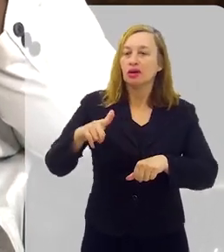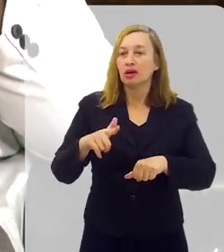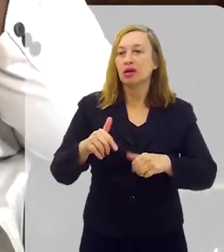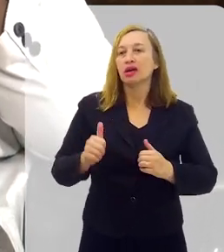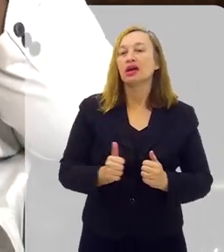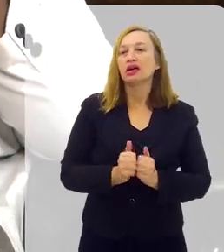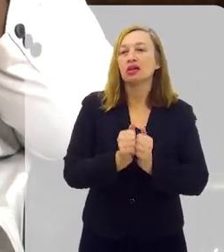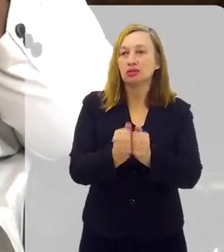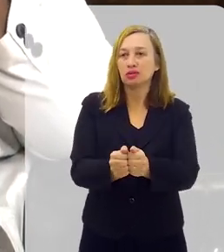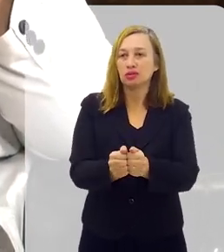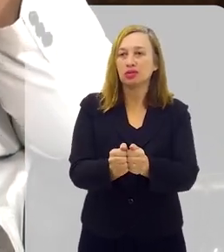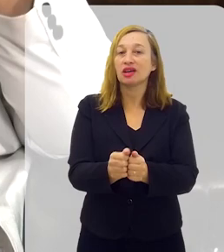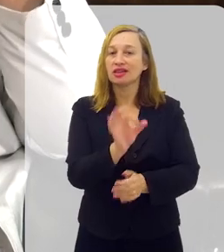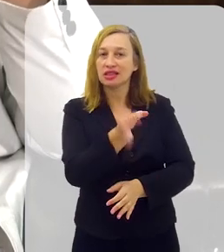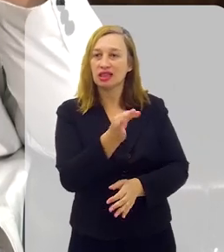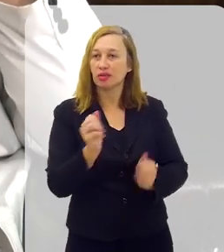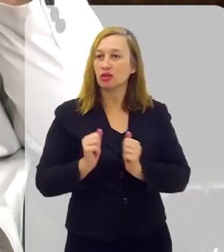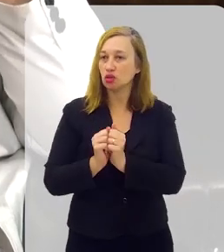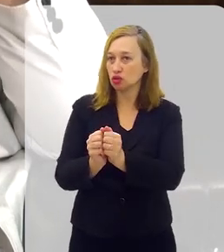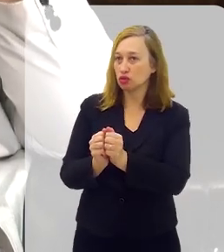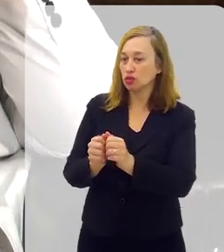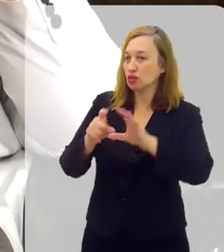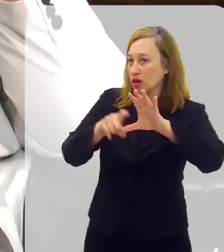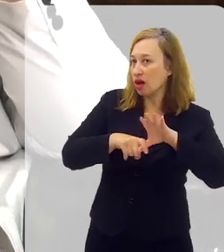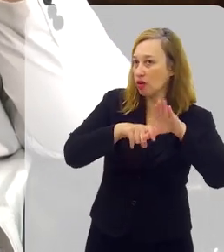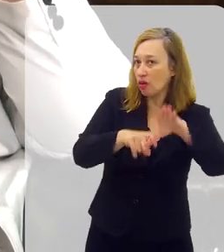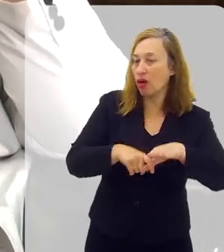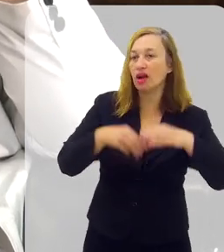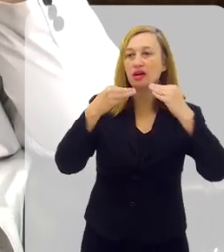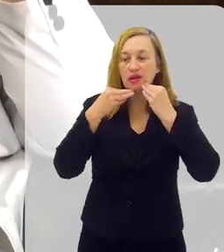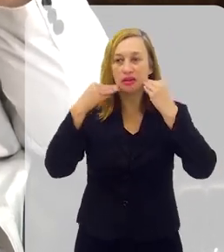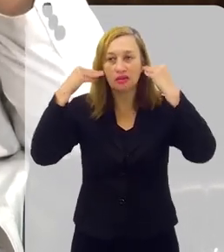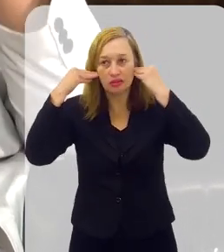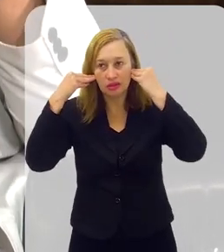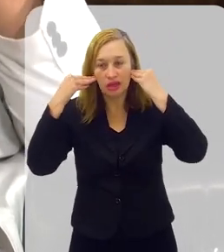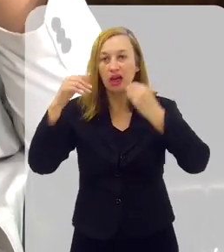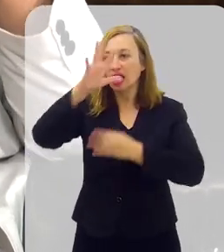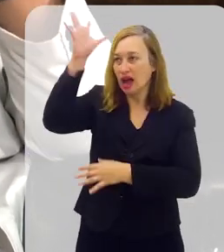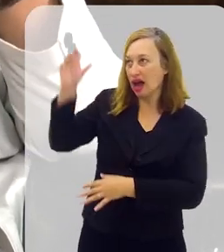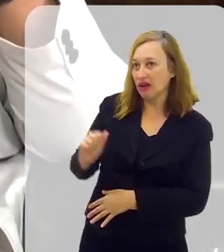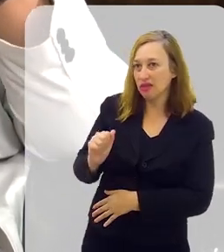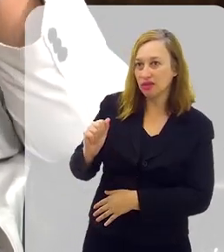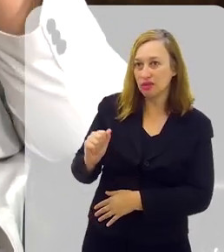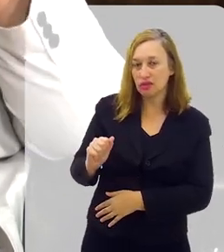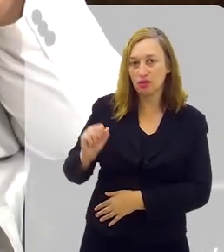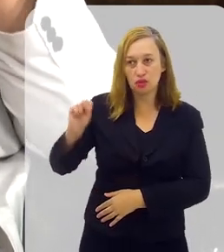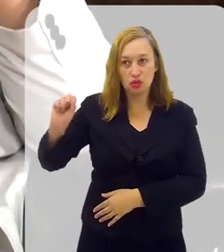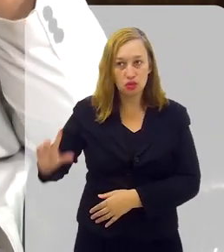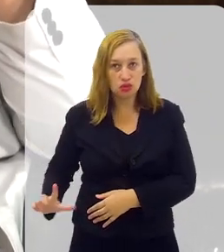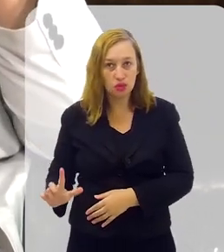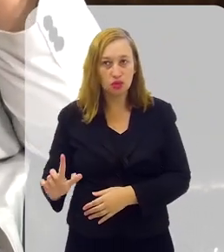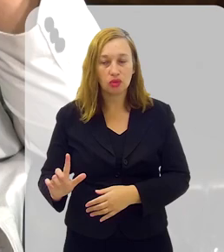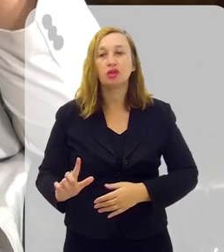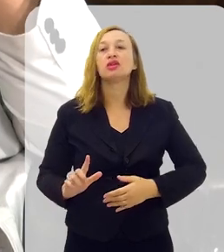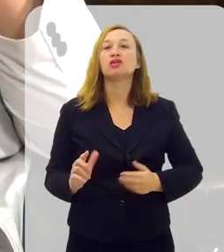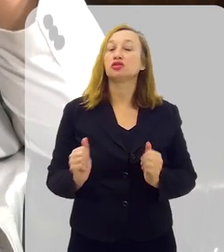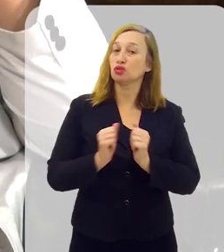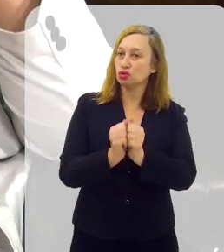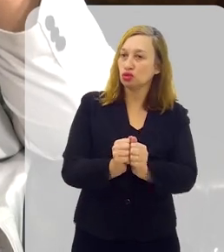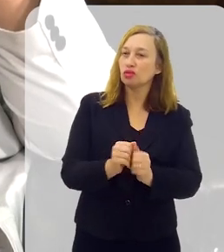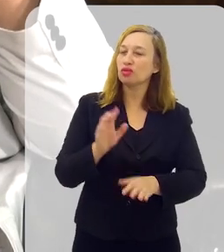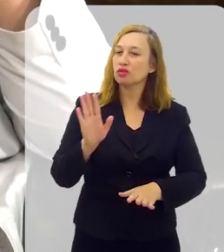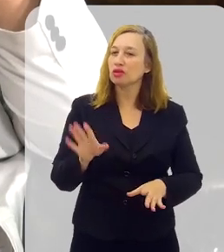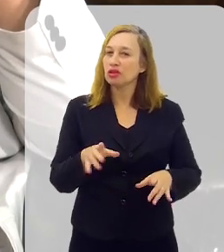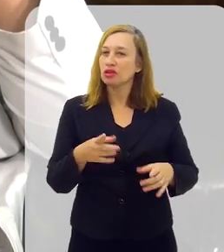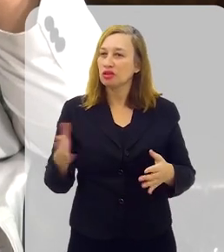novo projeto. Então, fique ligado que certamente você estará com a gente em Angola, em Moçambique, em África do Sul, em